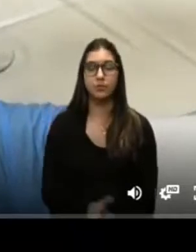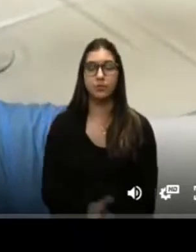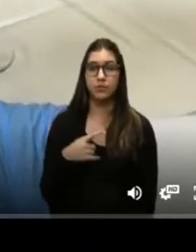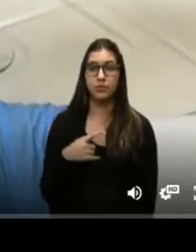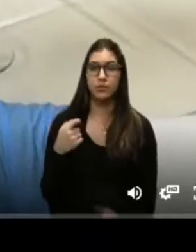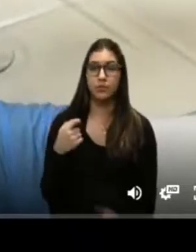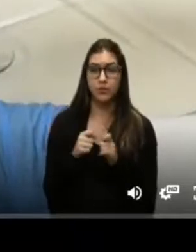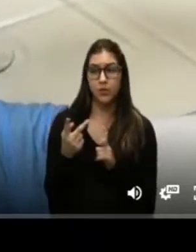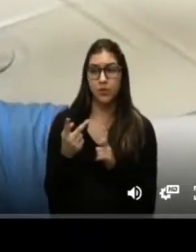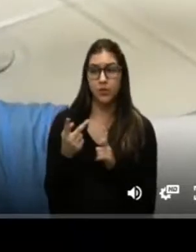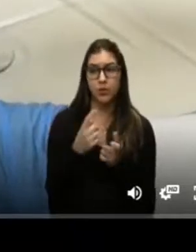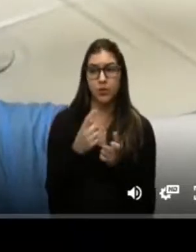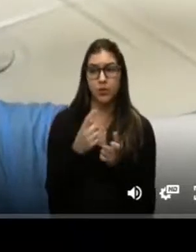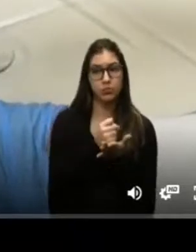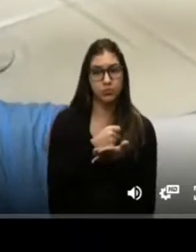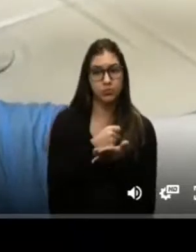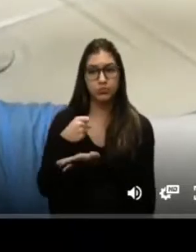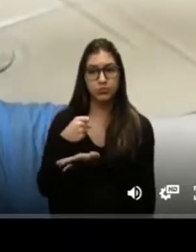dois compostos